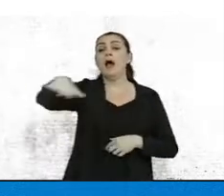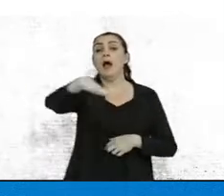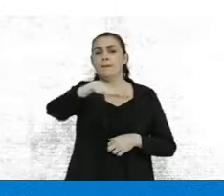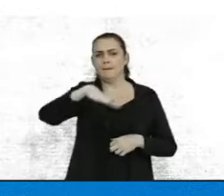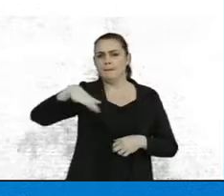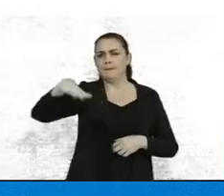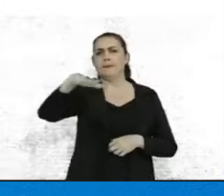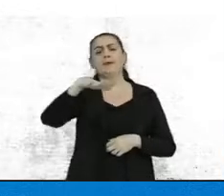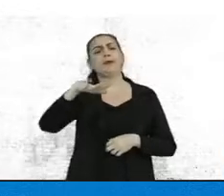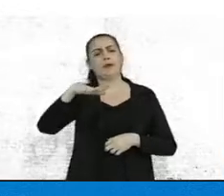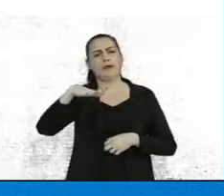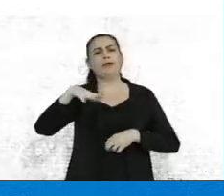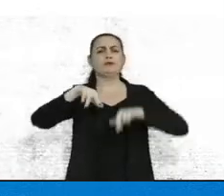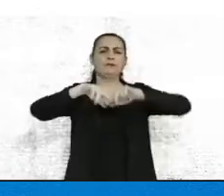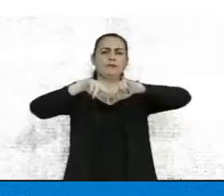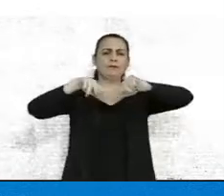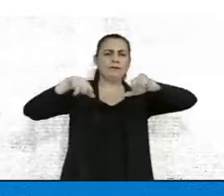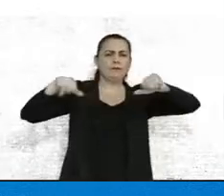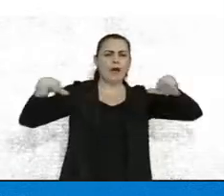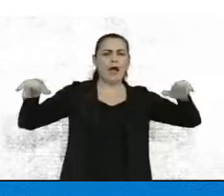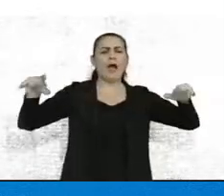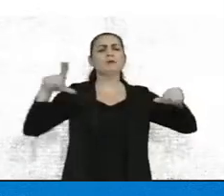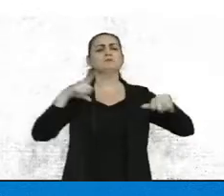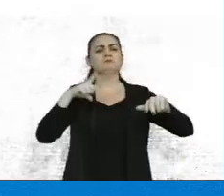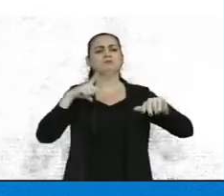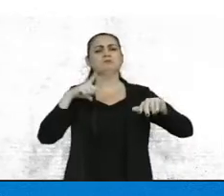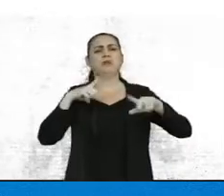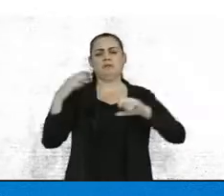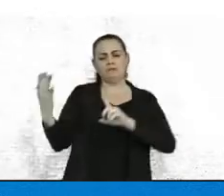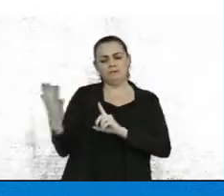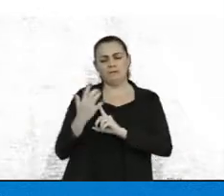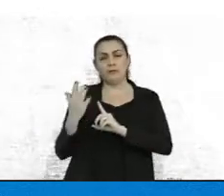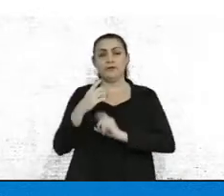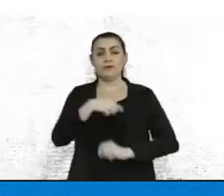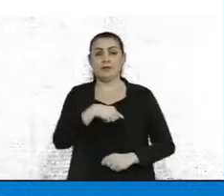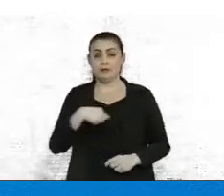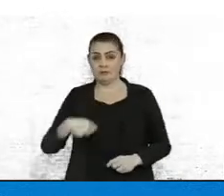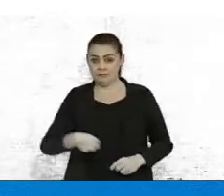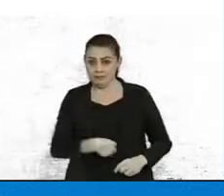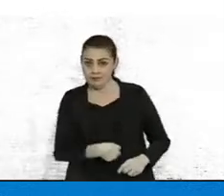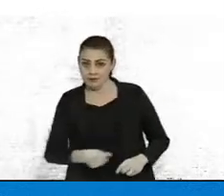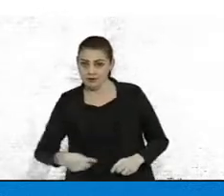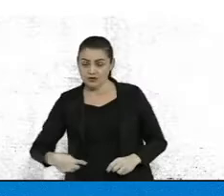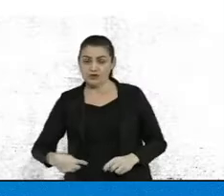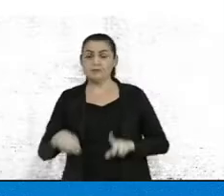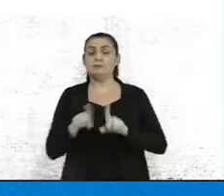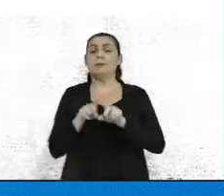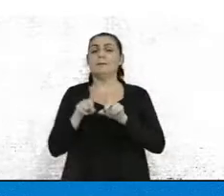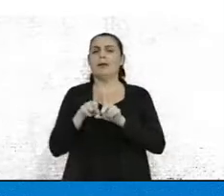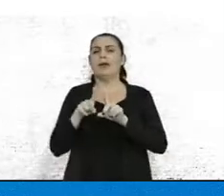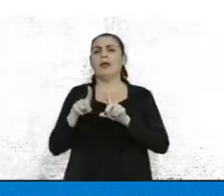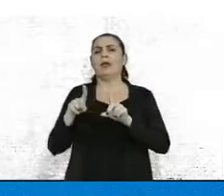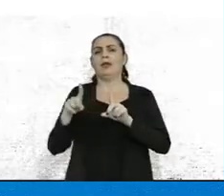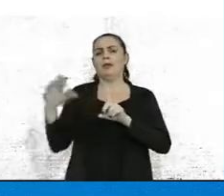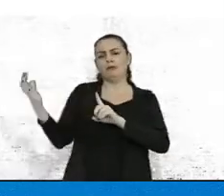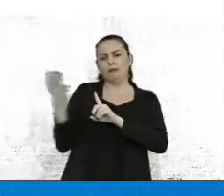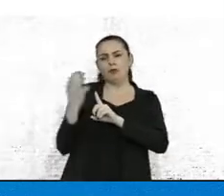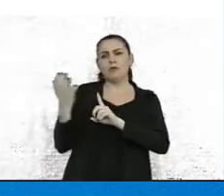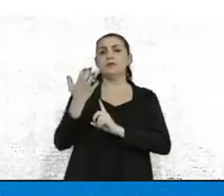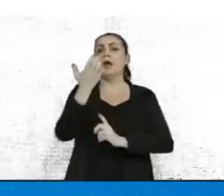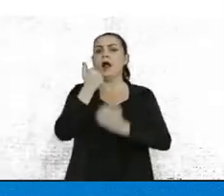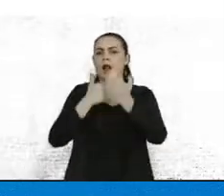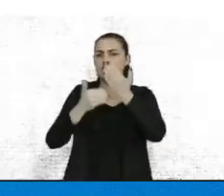esse impacto intestinal, o impacto da nossa alimentação, das toxinas a quais todos nós se expomos na vida que a gente